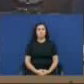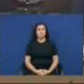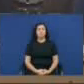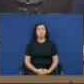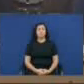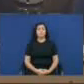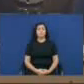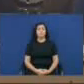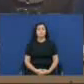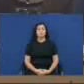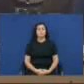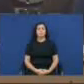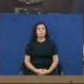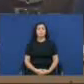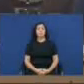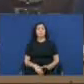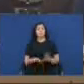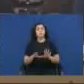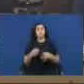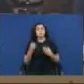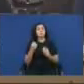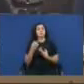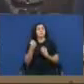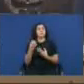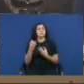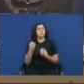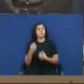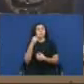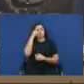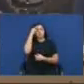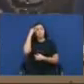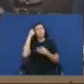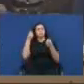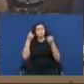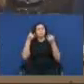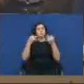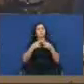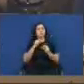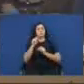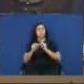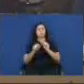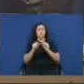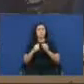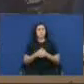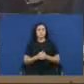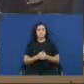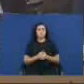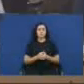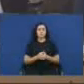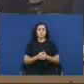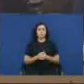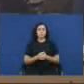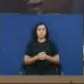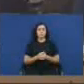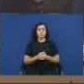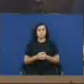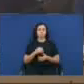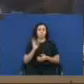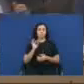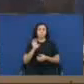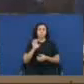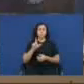Mas a informação aqui nós estamos, o doutor Júlio está colocando aqui fora, na verdade, realmente é